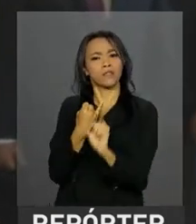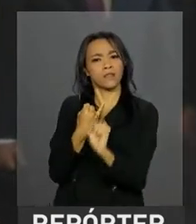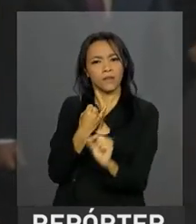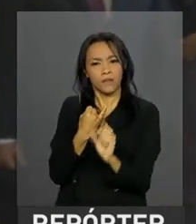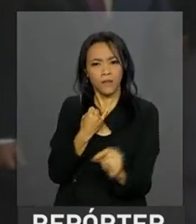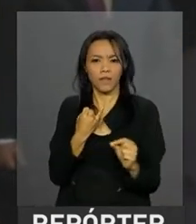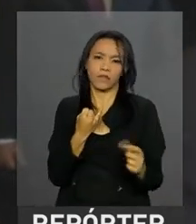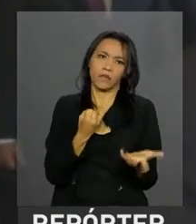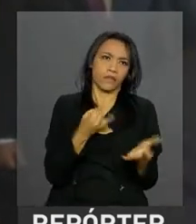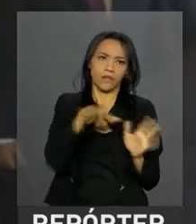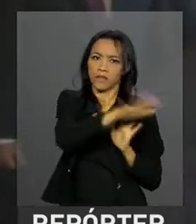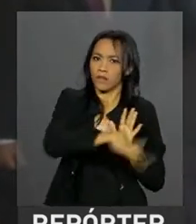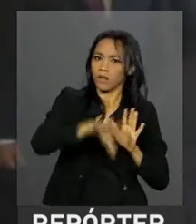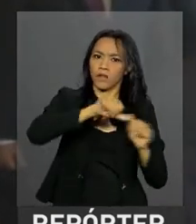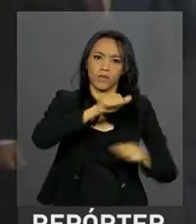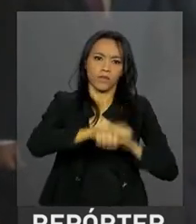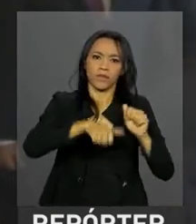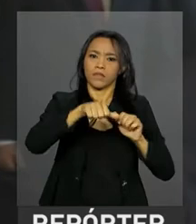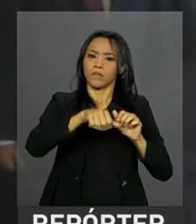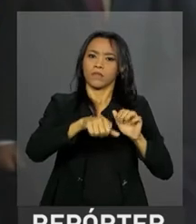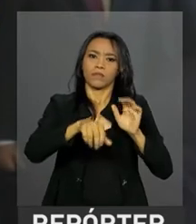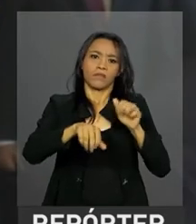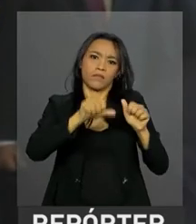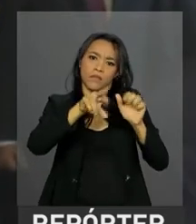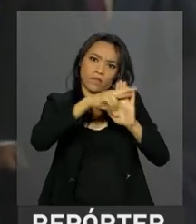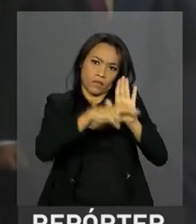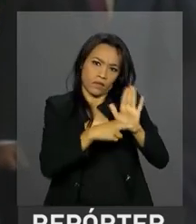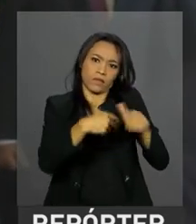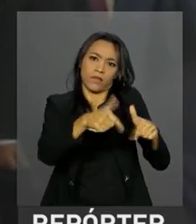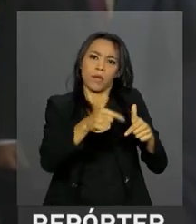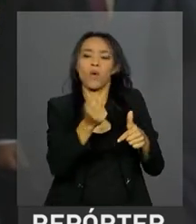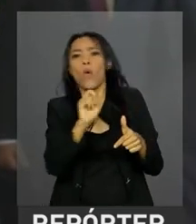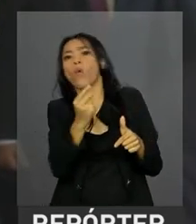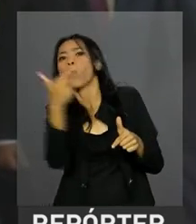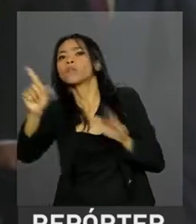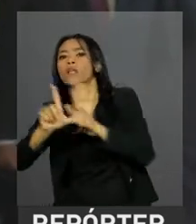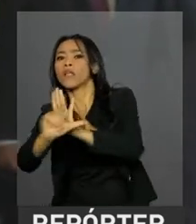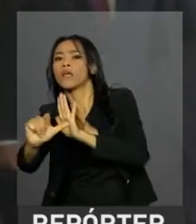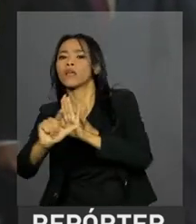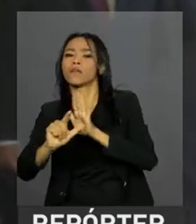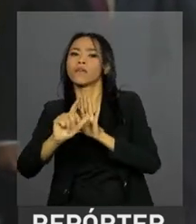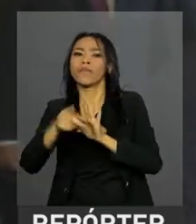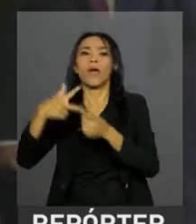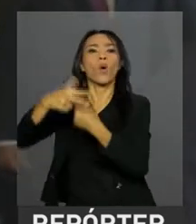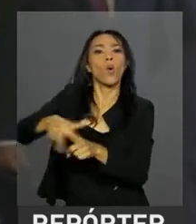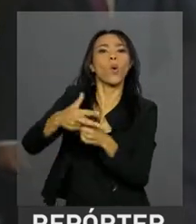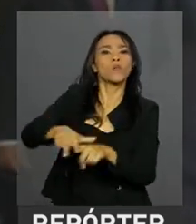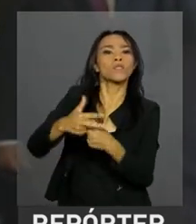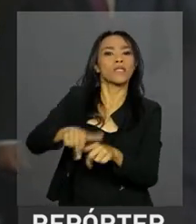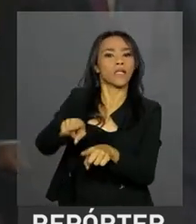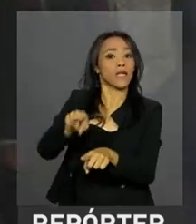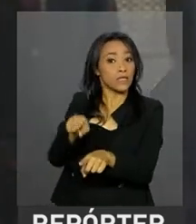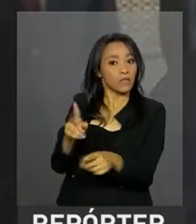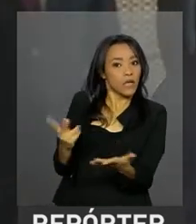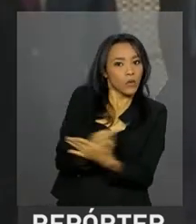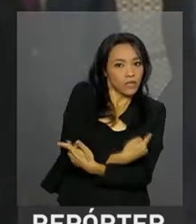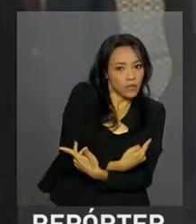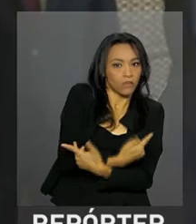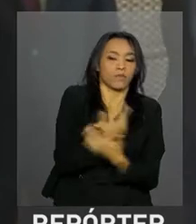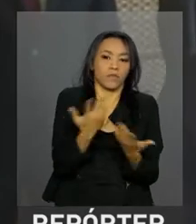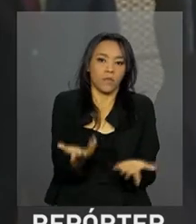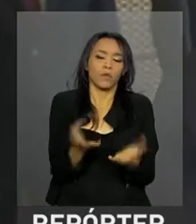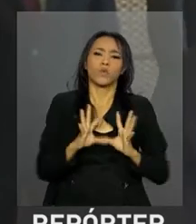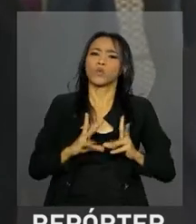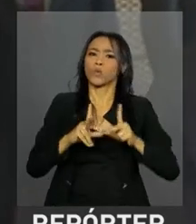na reforma trabalhista ou por outro meio qualquer, naturalmente consertar esta eventual observação. Todos